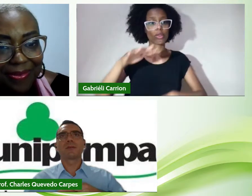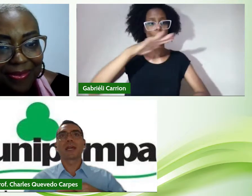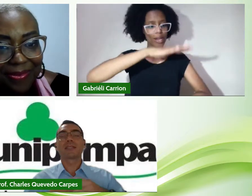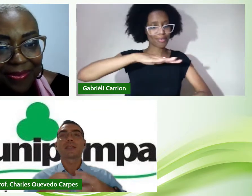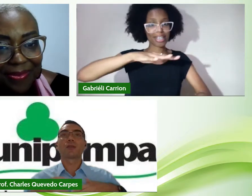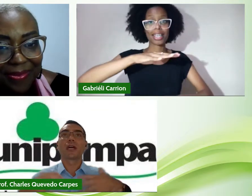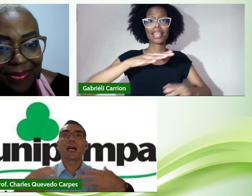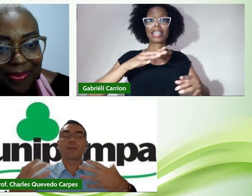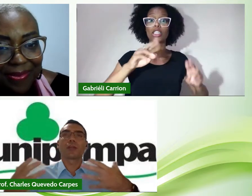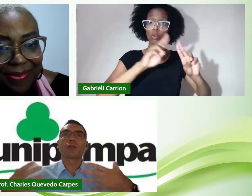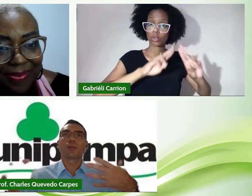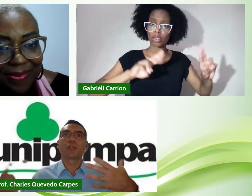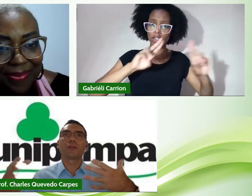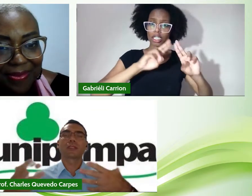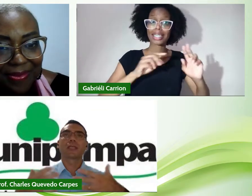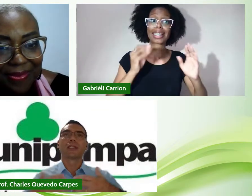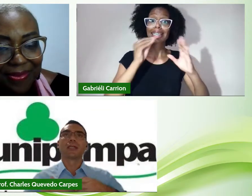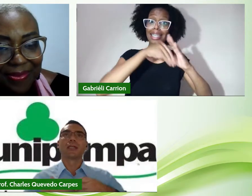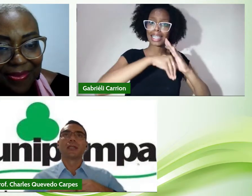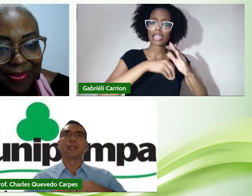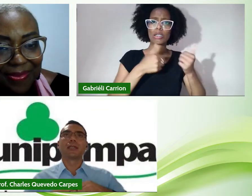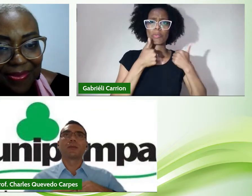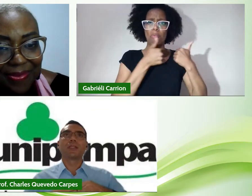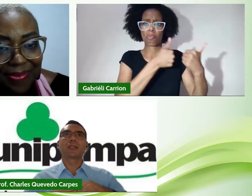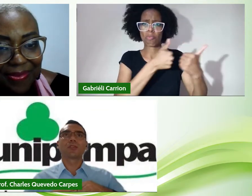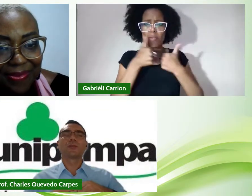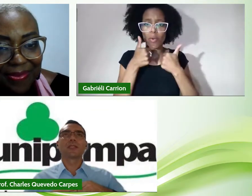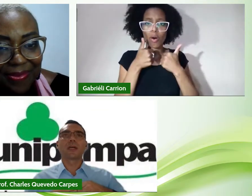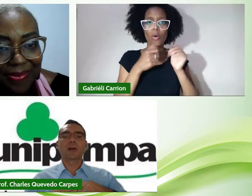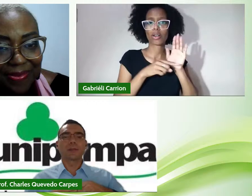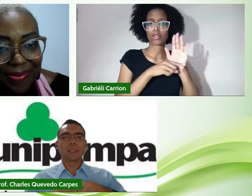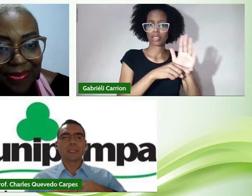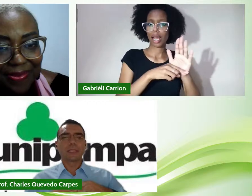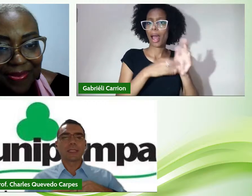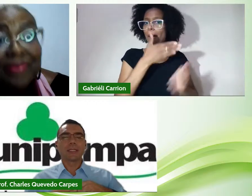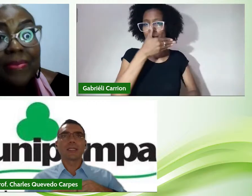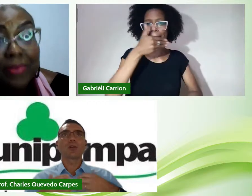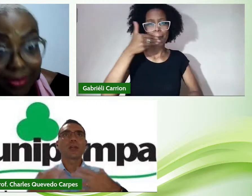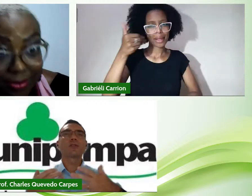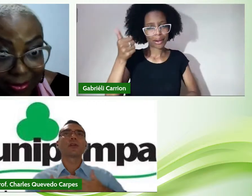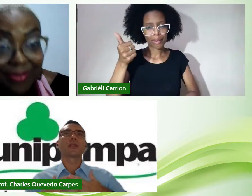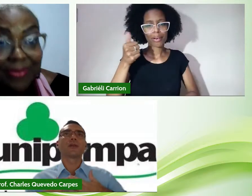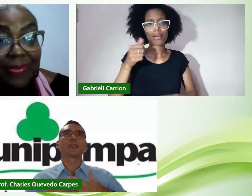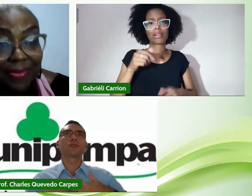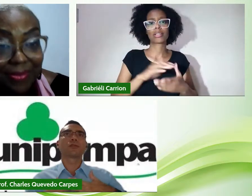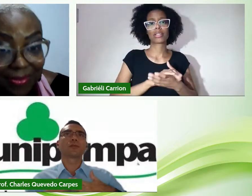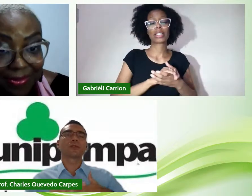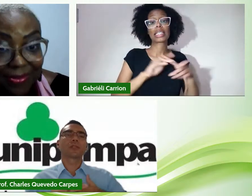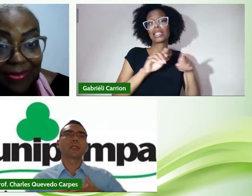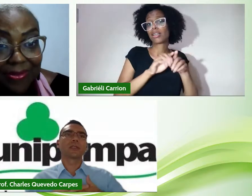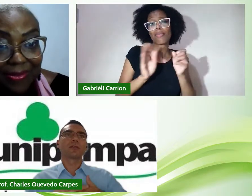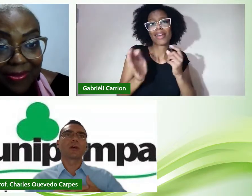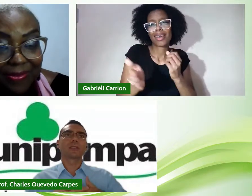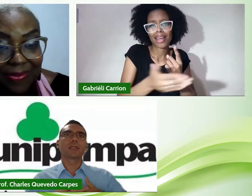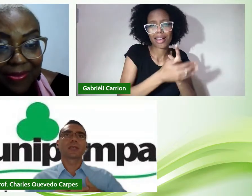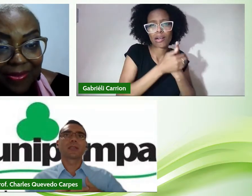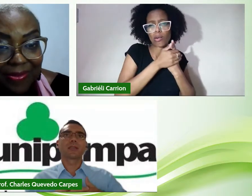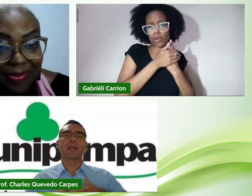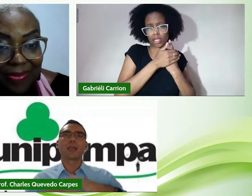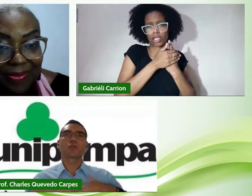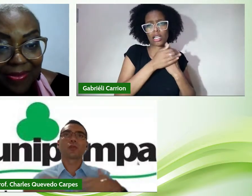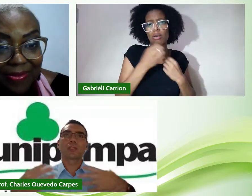seja mais saudável, né, do ponto de vista também de saúde mental, né, e acolhedor, né, eu acho que todos